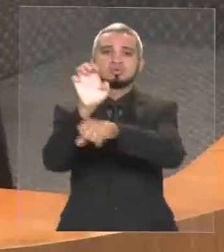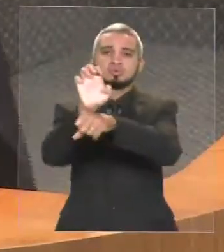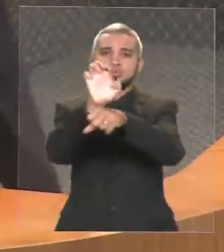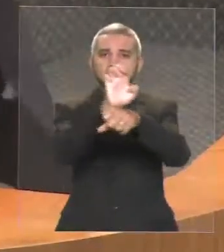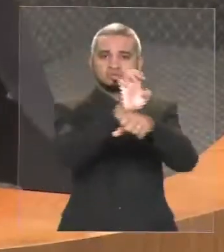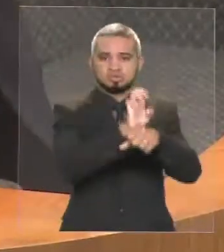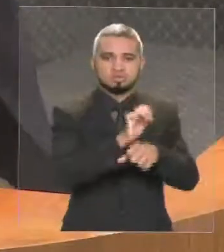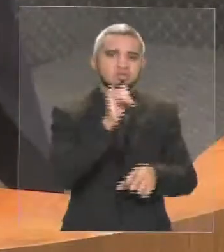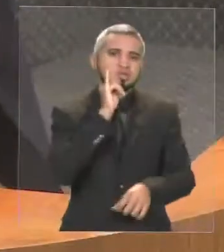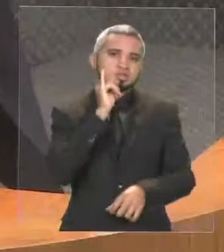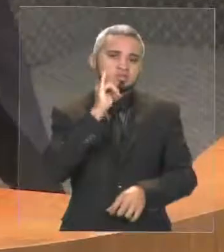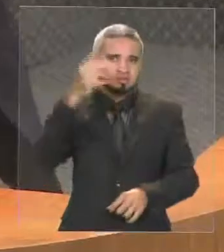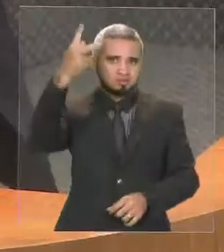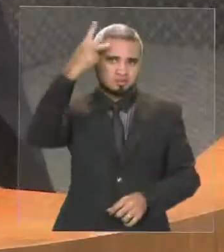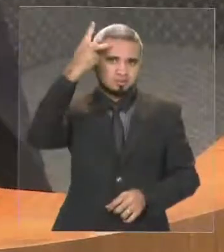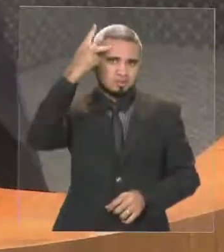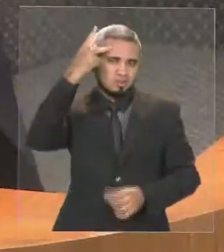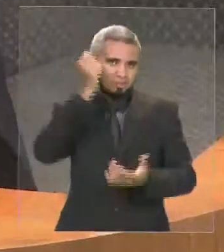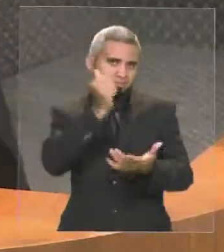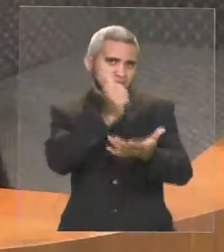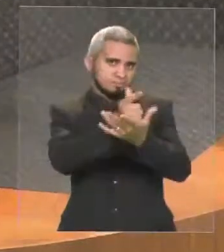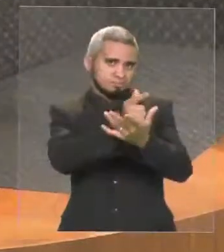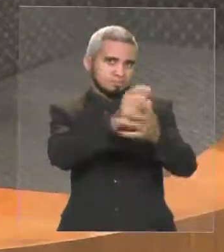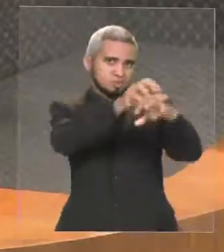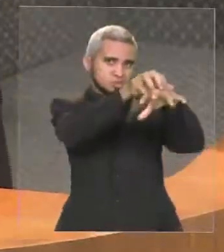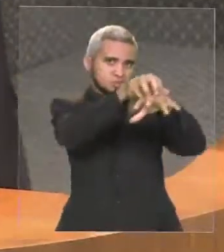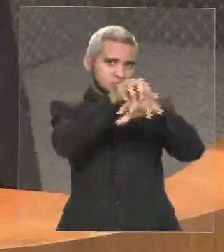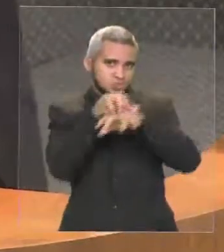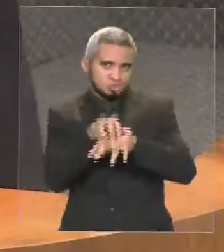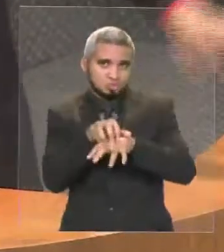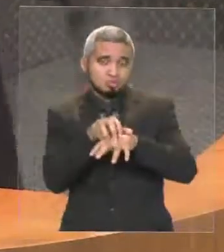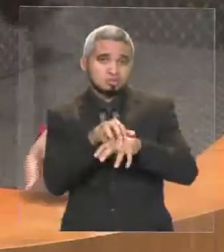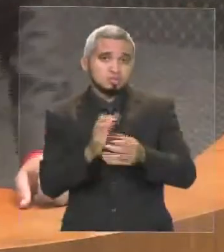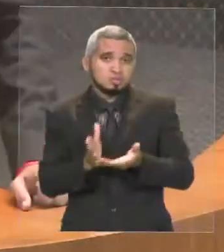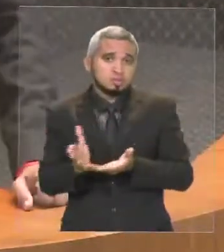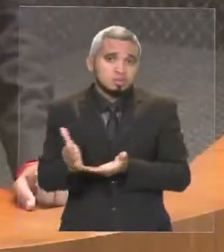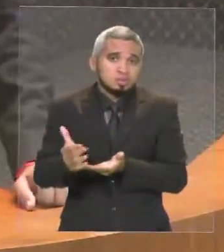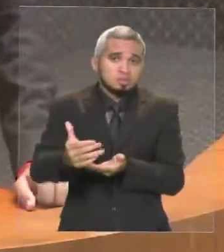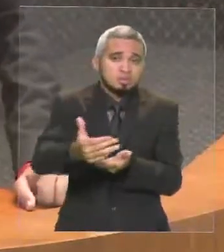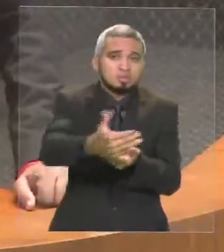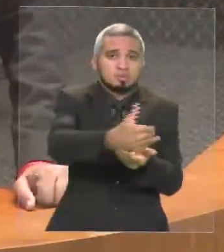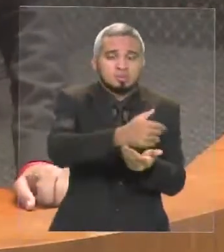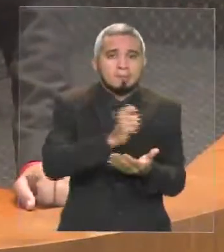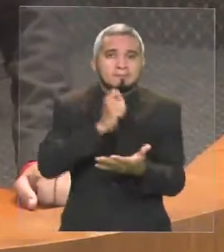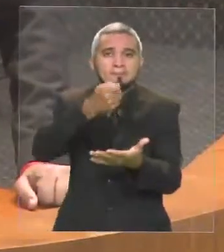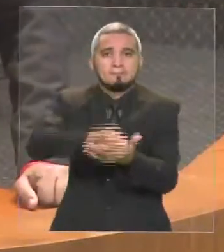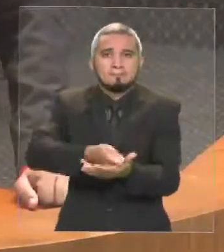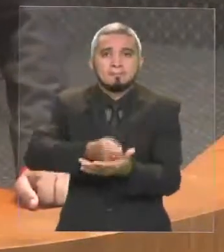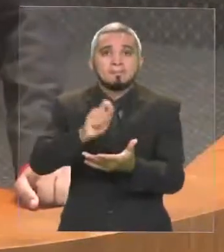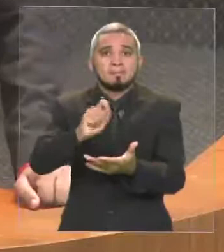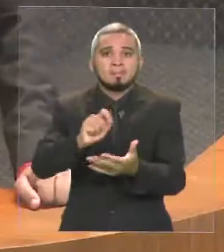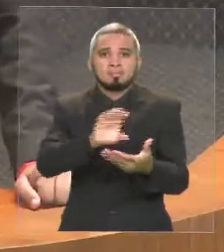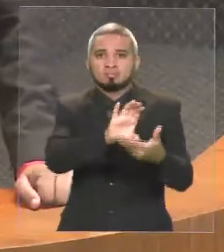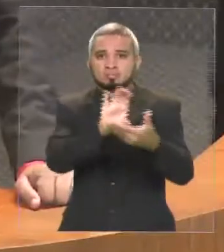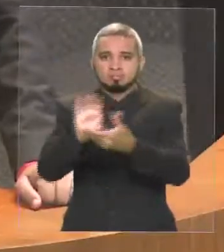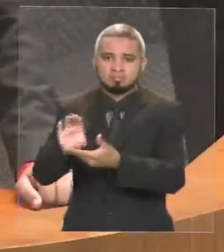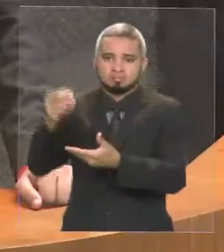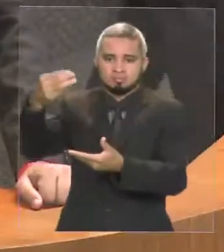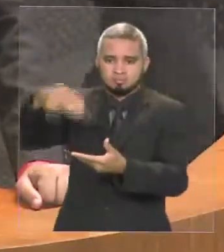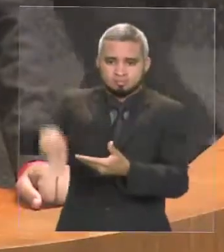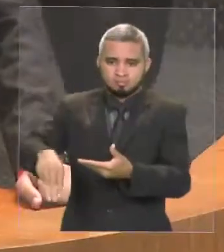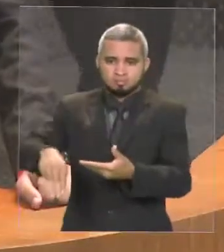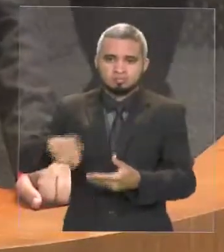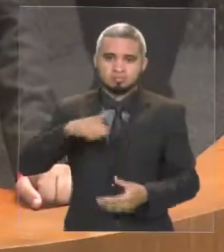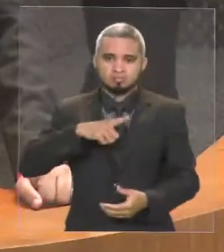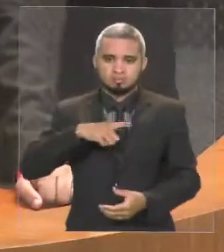por exemplo, São Paulo. E esse imposto é pago, o ICMS é pago ao Maranhão através de uma